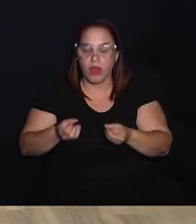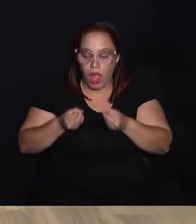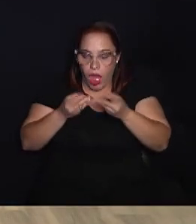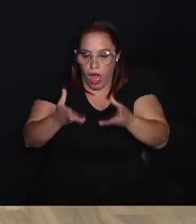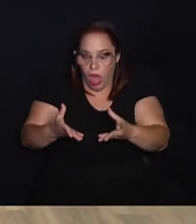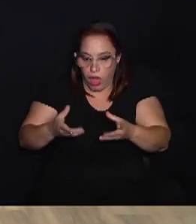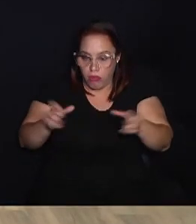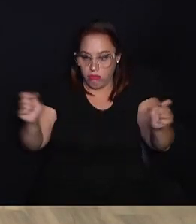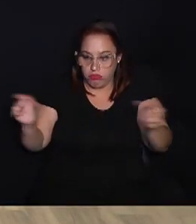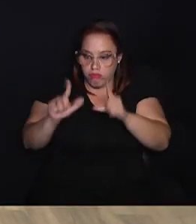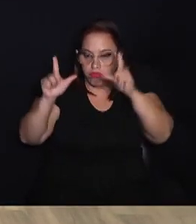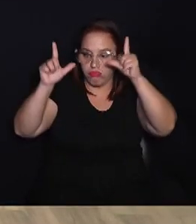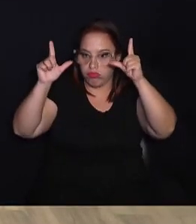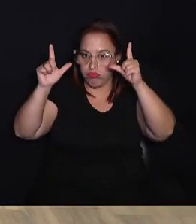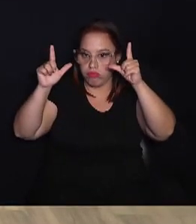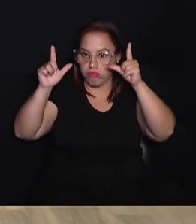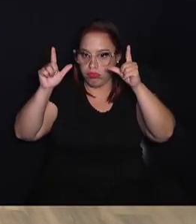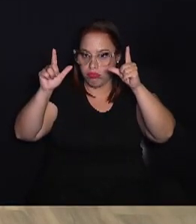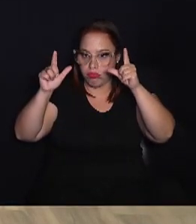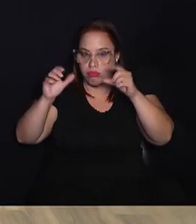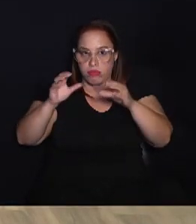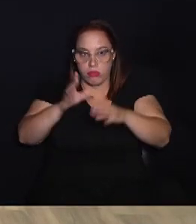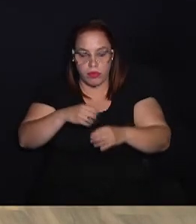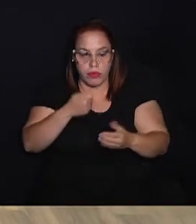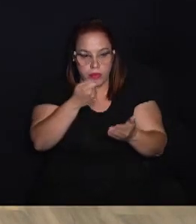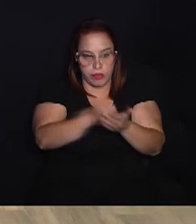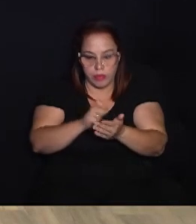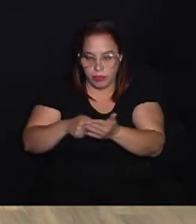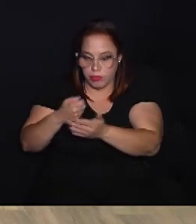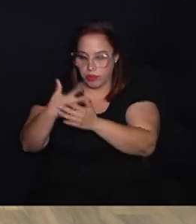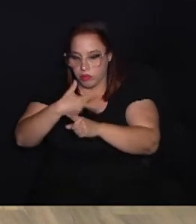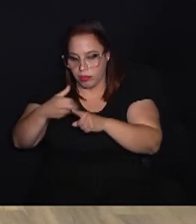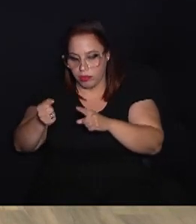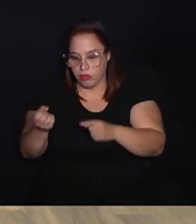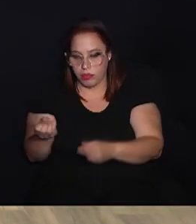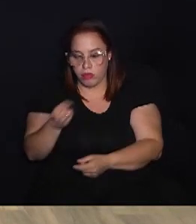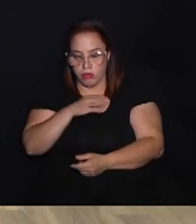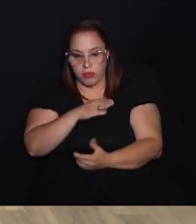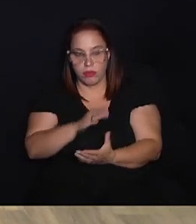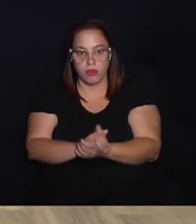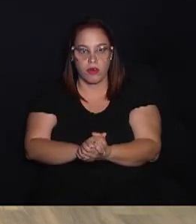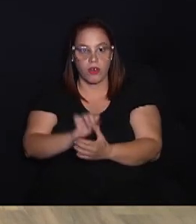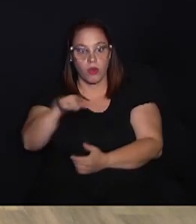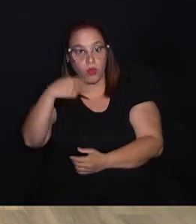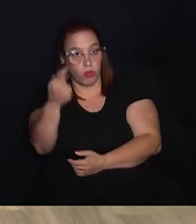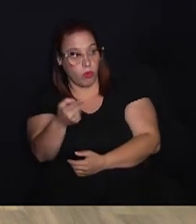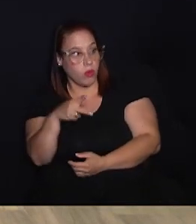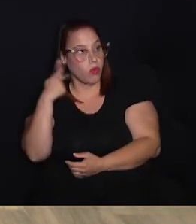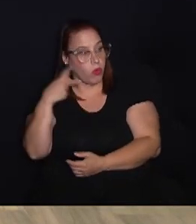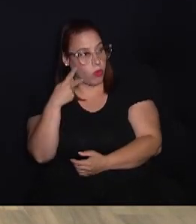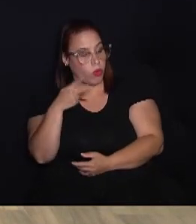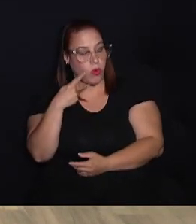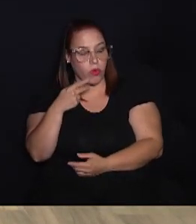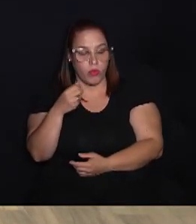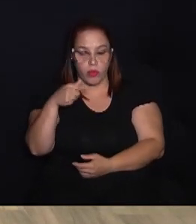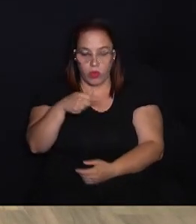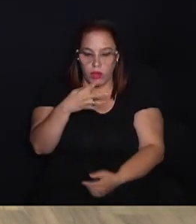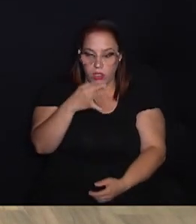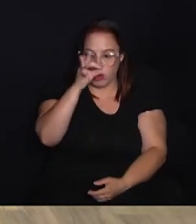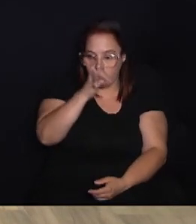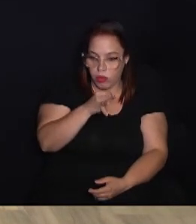6 horas da tarde. Tem o nosso quadro Câmara nas Ruas, que nós vamos, junto com o vereador, mostrar o trabalho que está sendo realizado